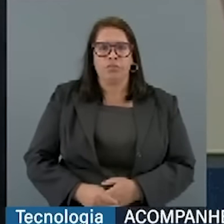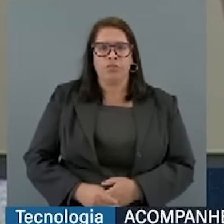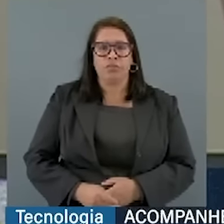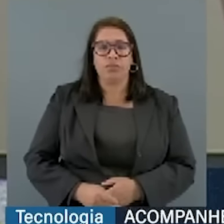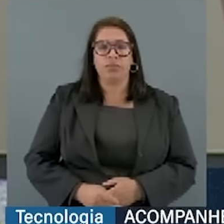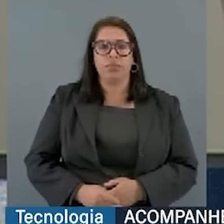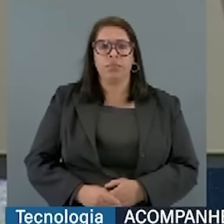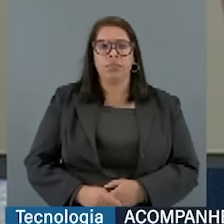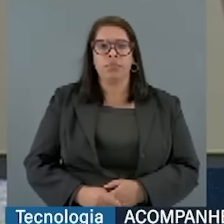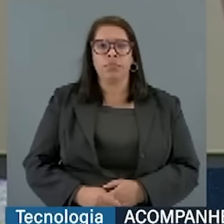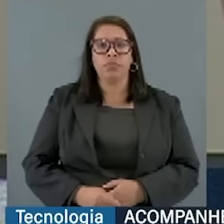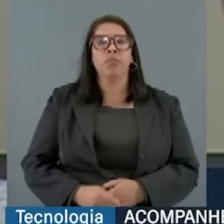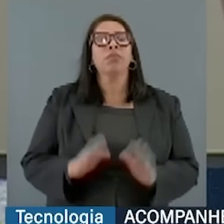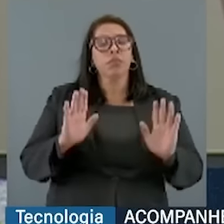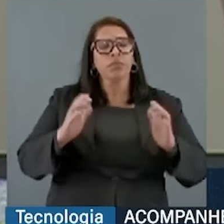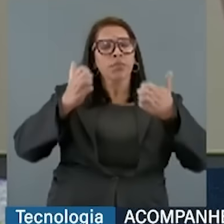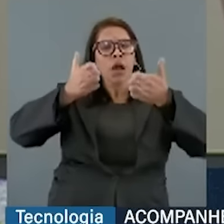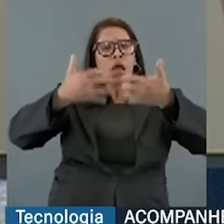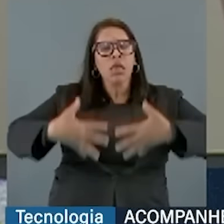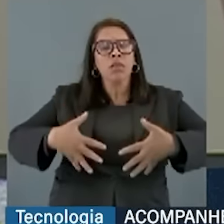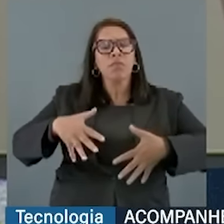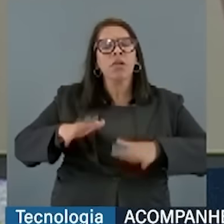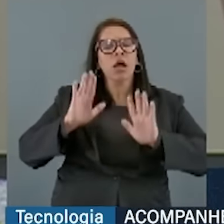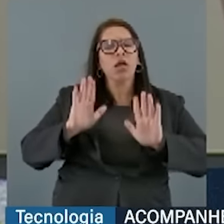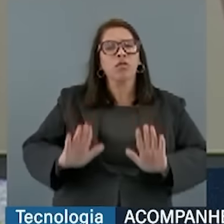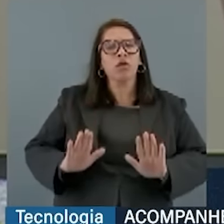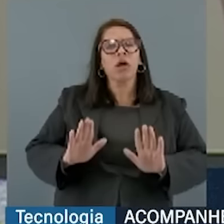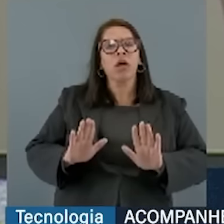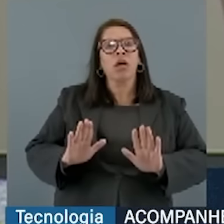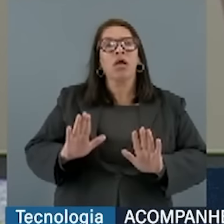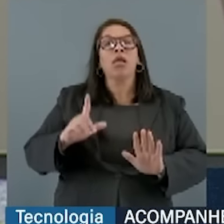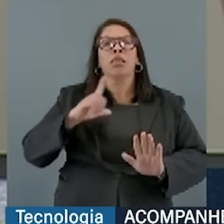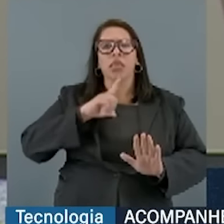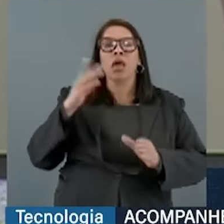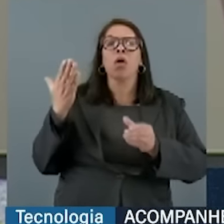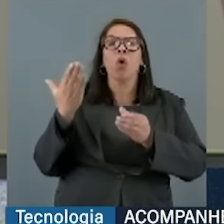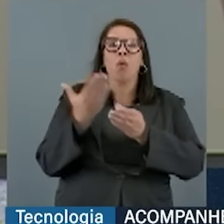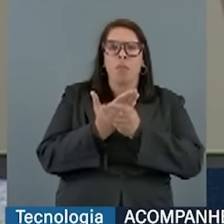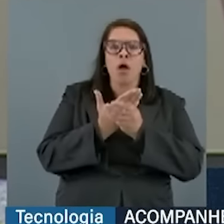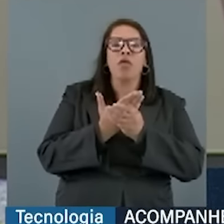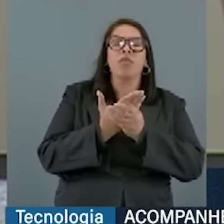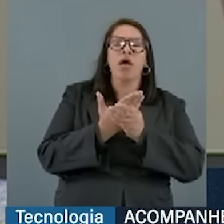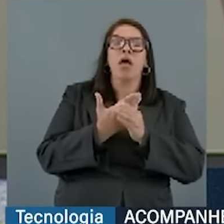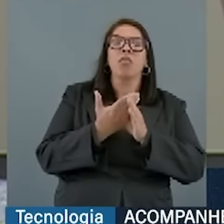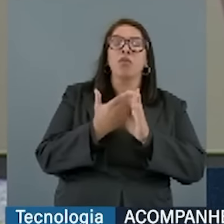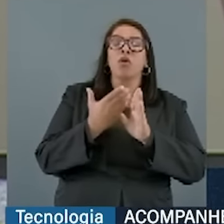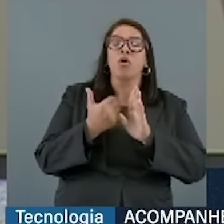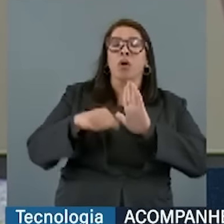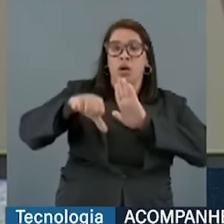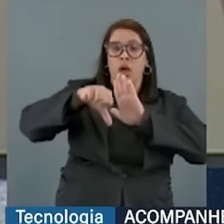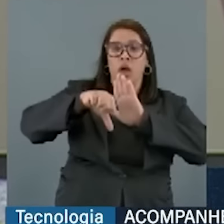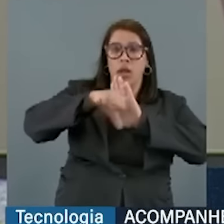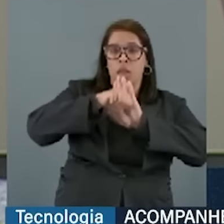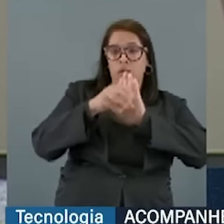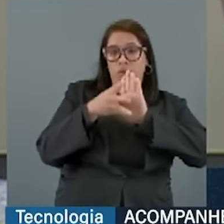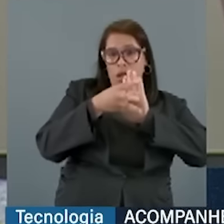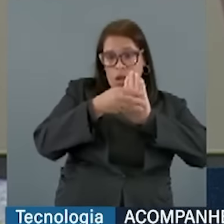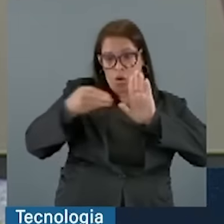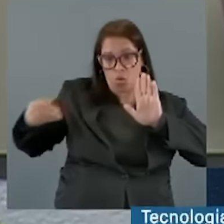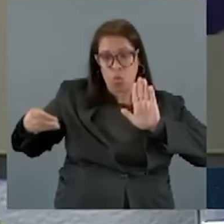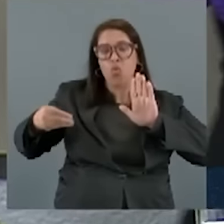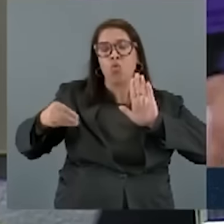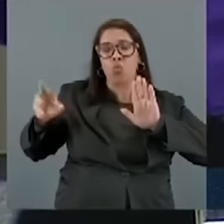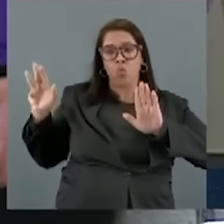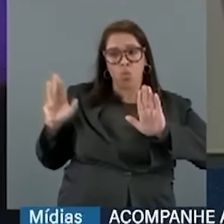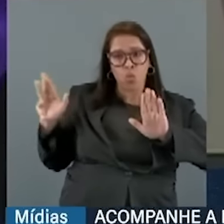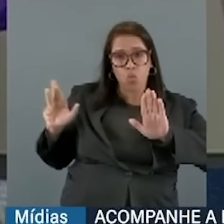Então, esclarecendo a Vossa Excelência, realmente há processos em que o presidente Lula foi absolvido e outros que foram anulados